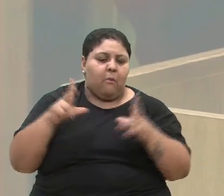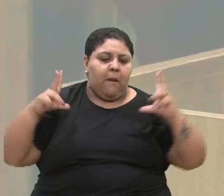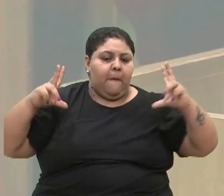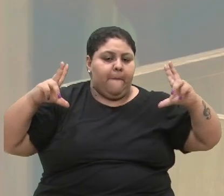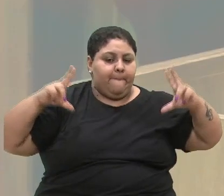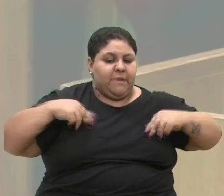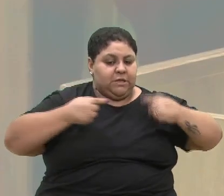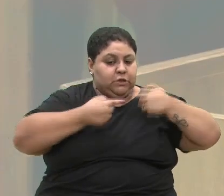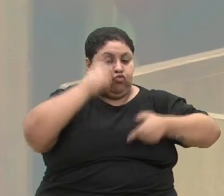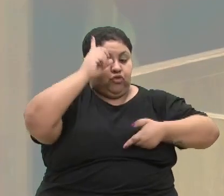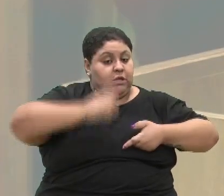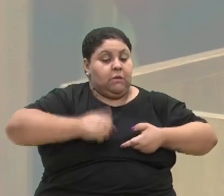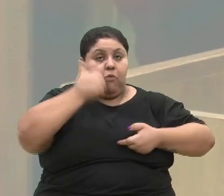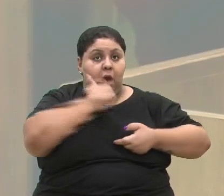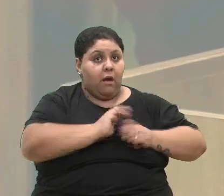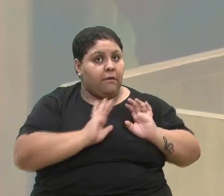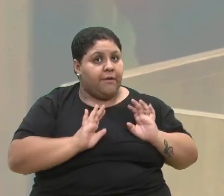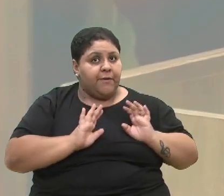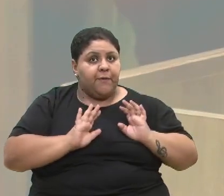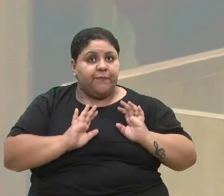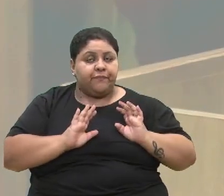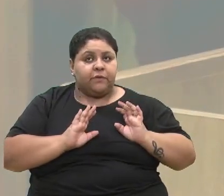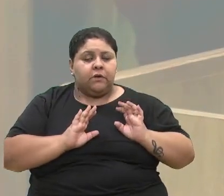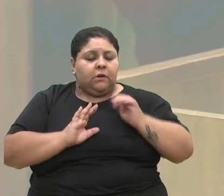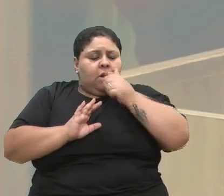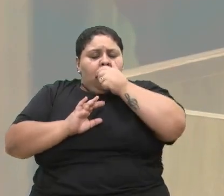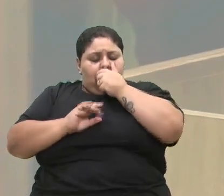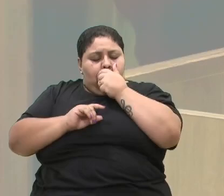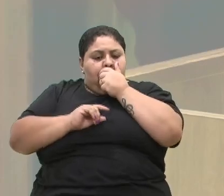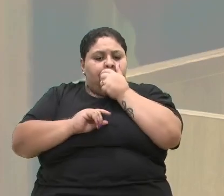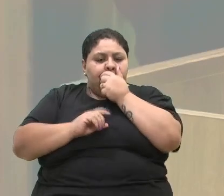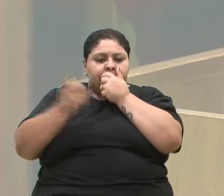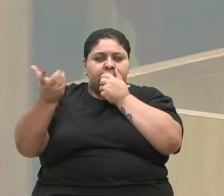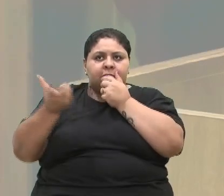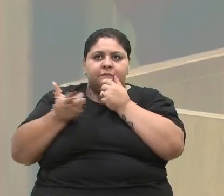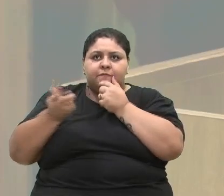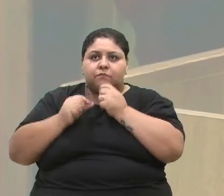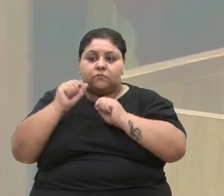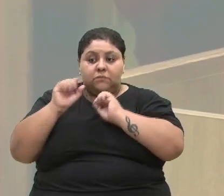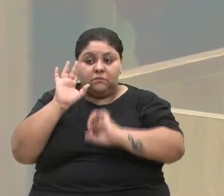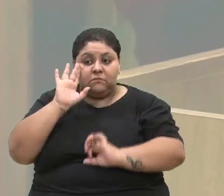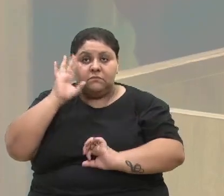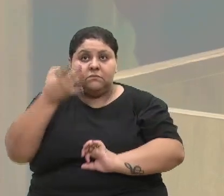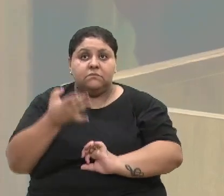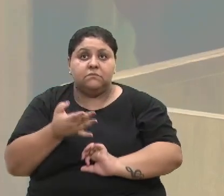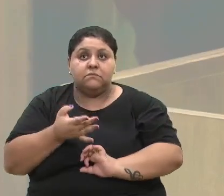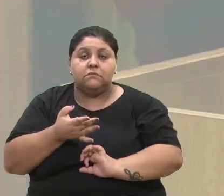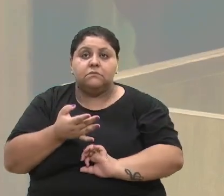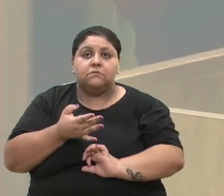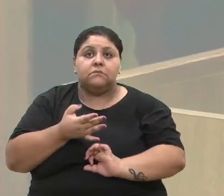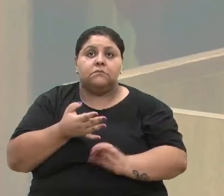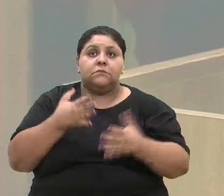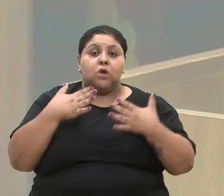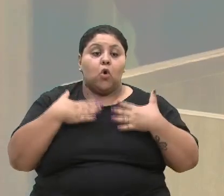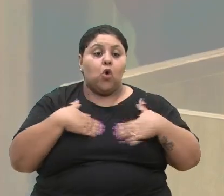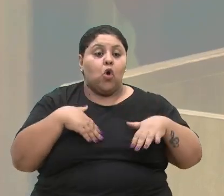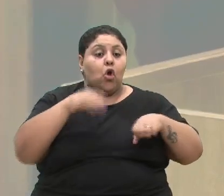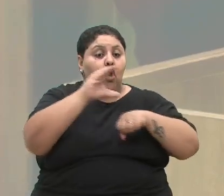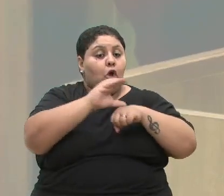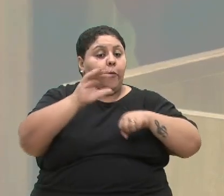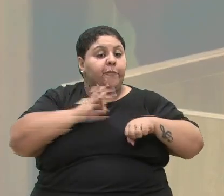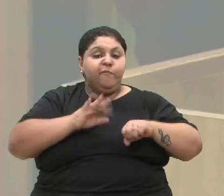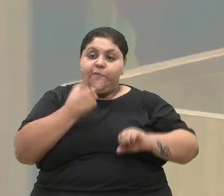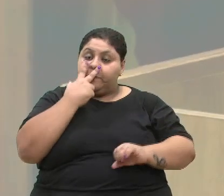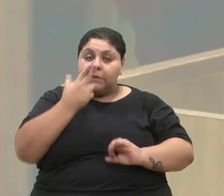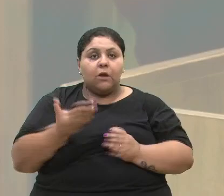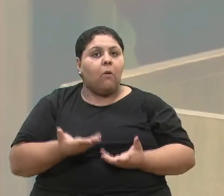pelo amor de Deus. Mas eu estou tentando chegar ao seguinte. Quando acontece, o tratamento constitucional tem que ser o